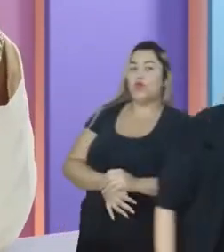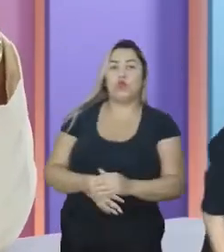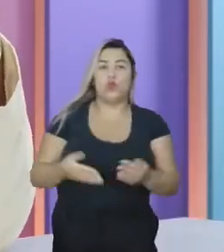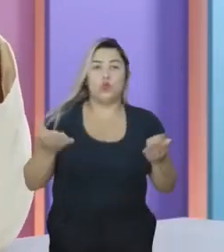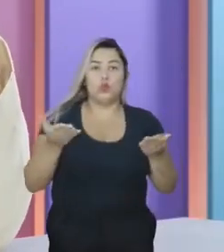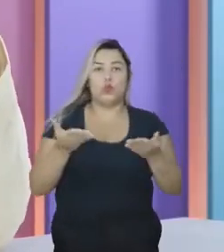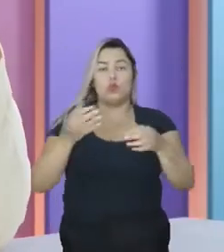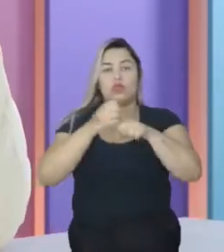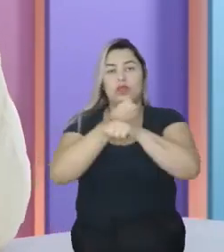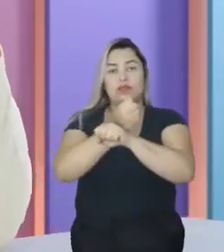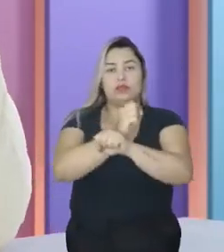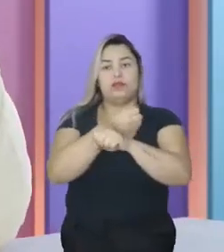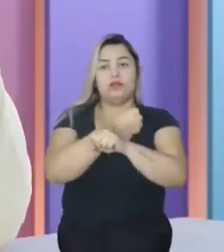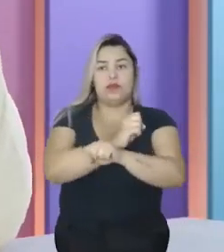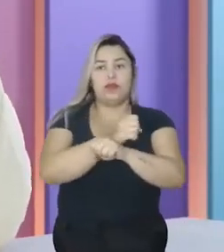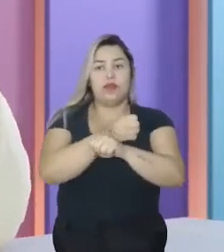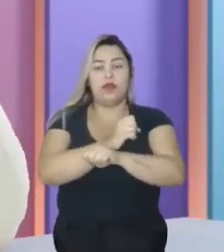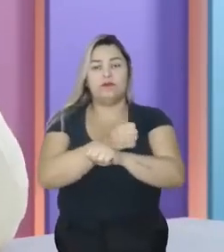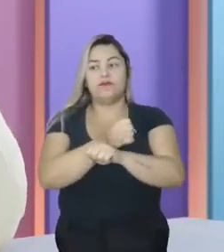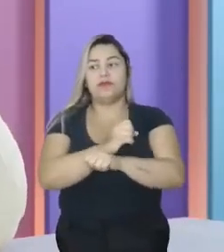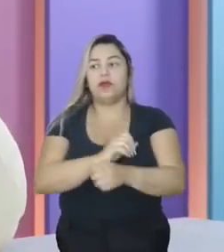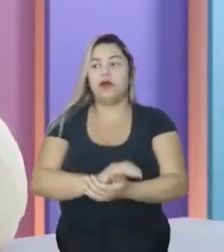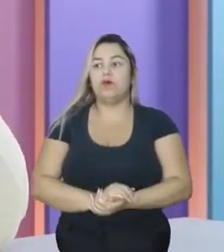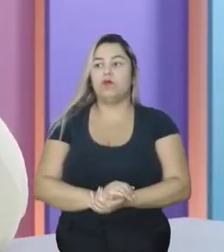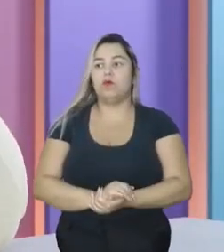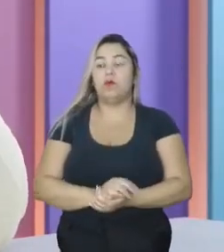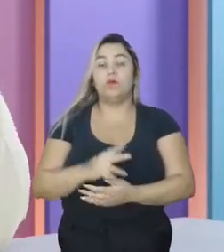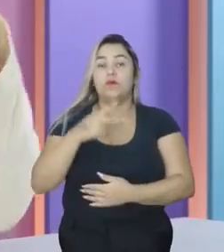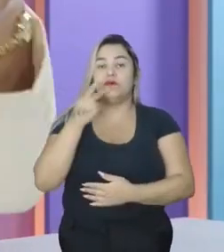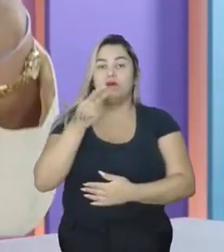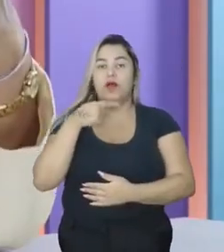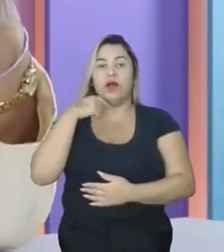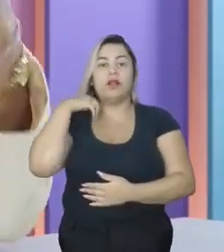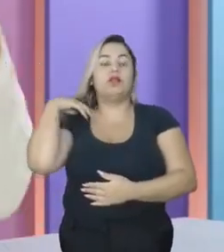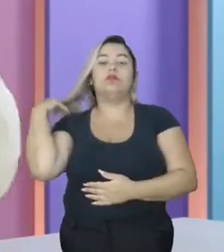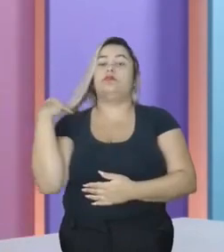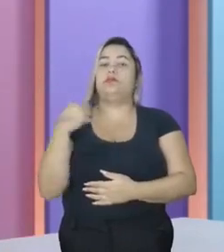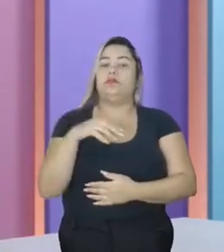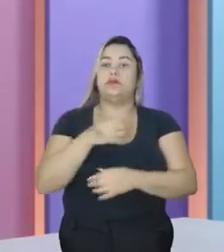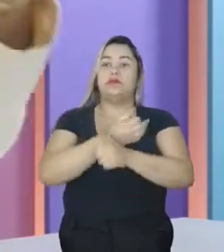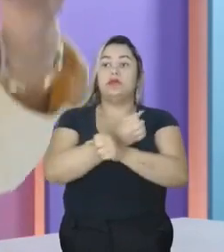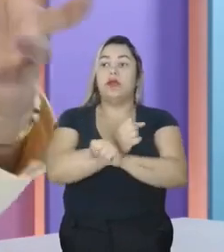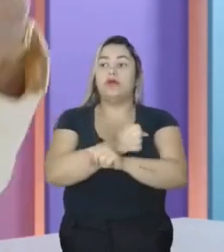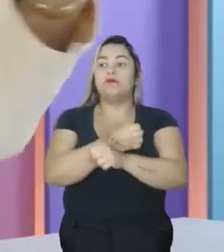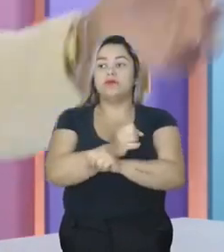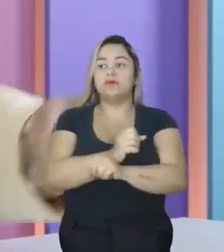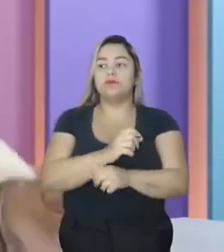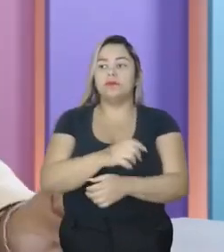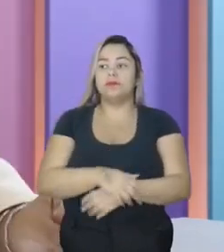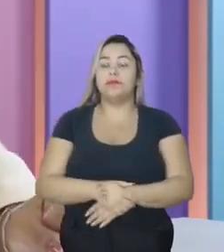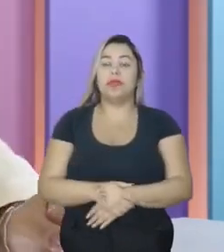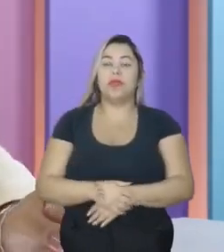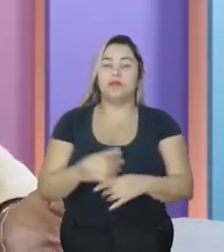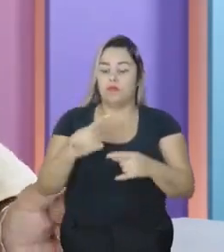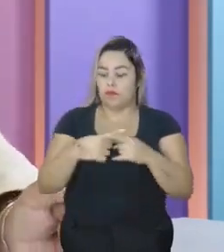escravidão contemporânea, como se chama, né, ou escravidão moderna, para mim é contemporânea, porque a